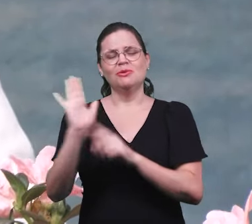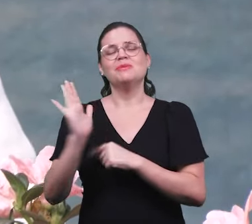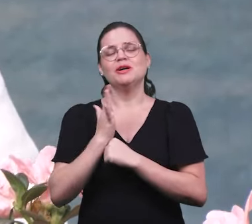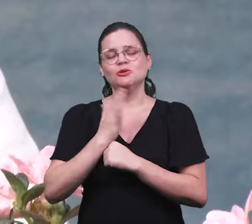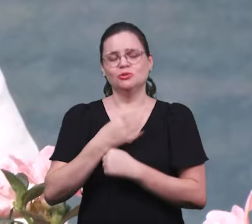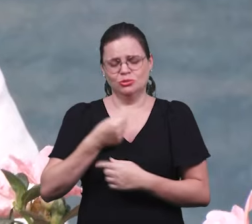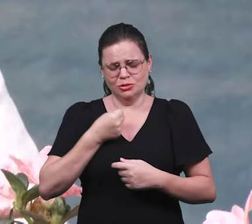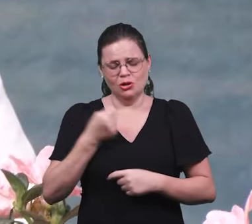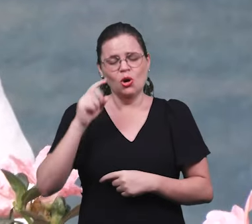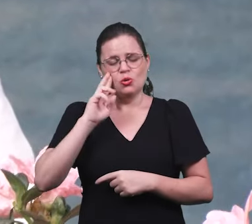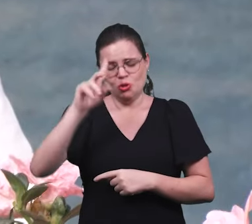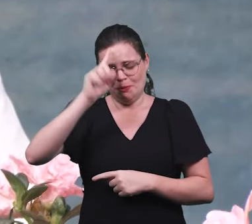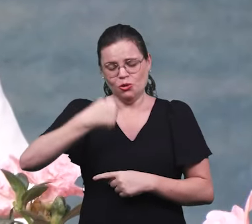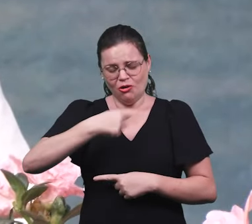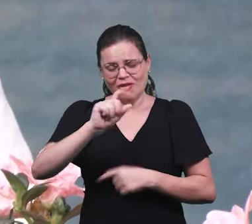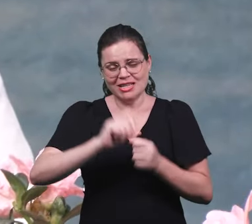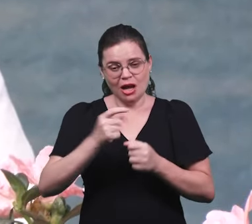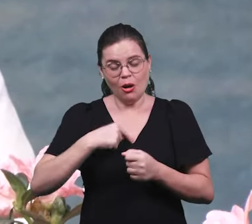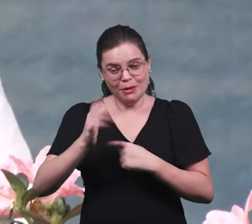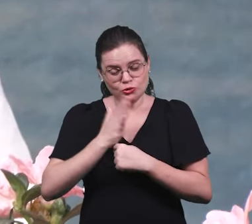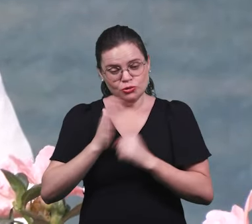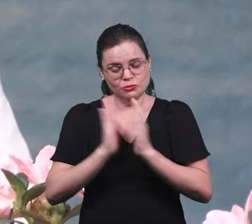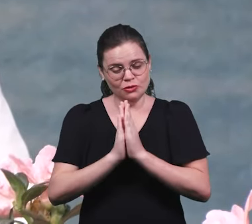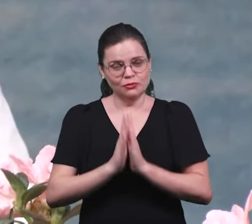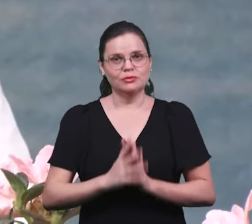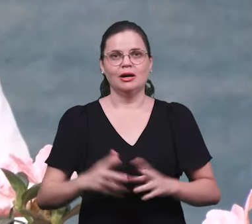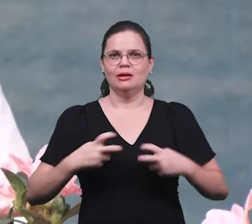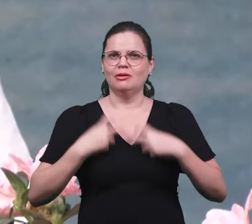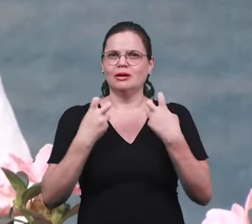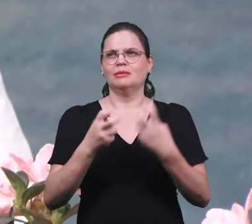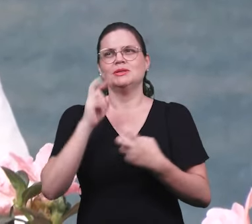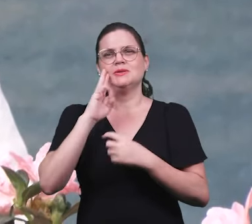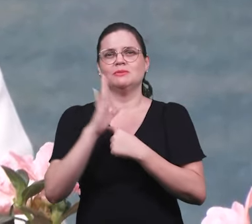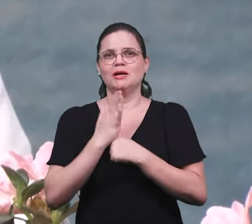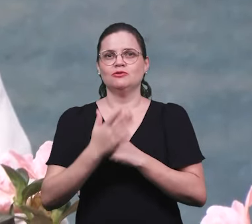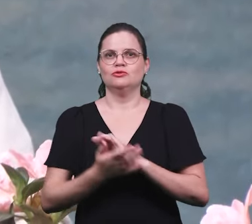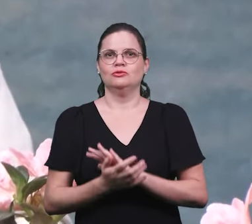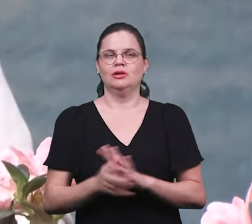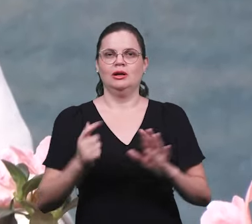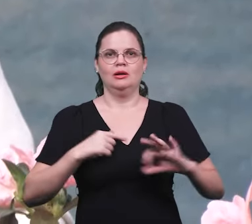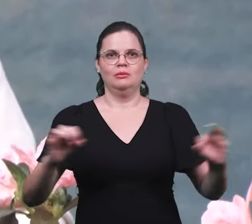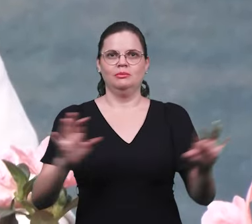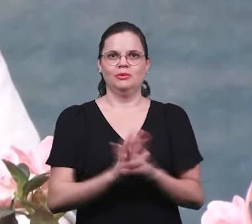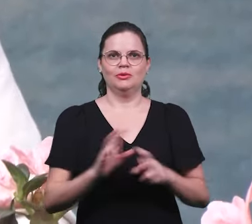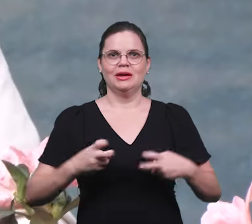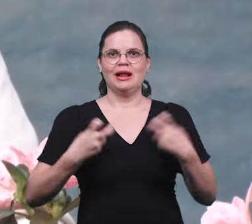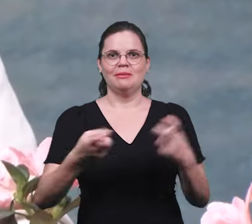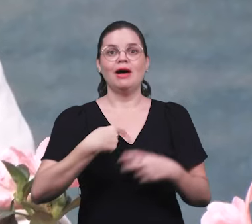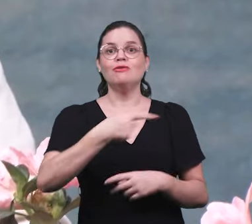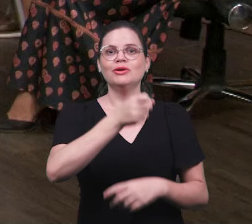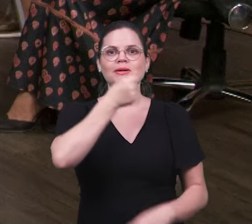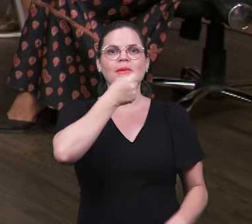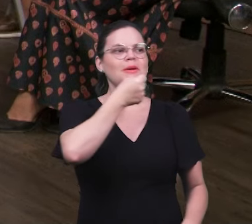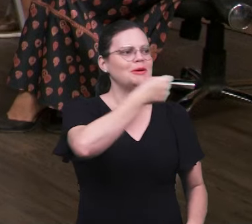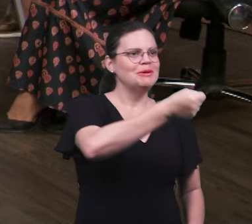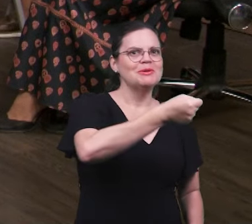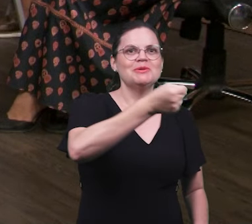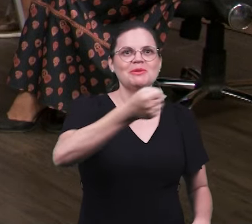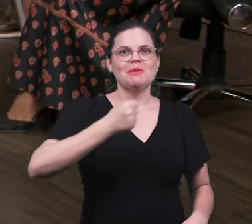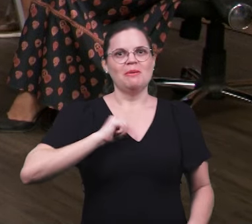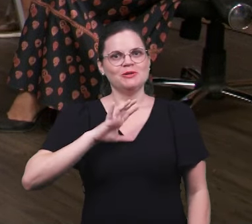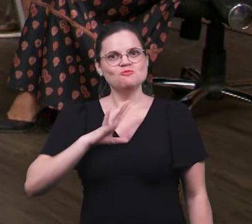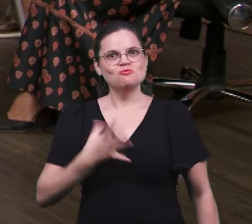que me colocou nessa situação, me ajuda. E eu clamei, Senhor, me ajuda. Depois que eu clamei, aí eu consegui. Ele me deu